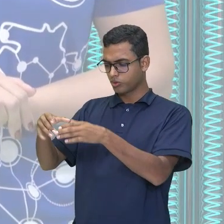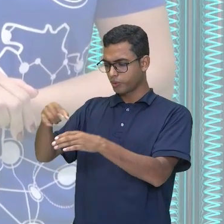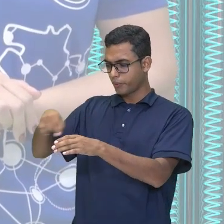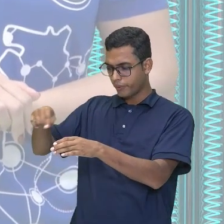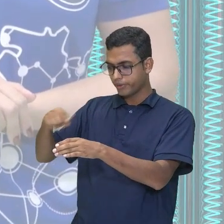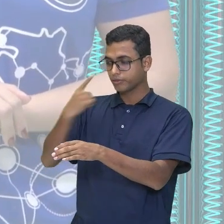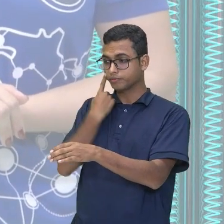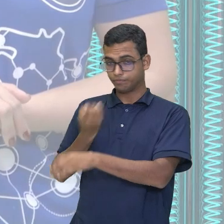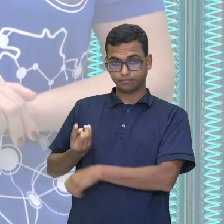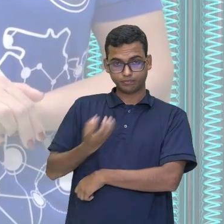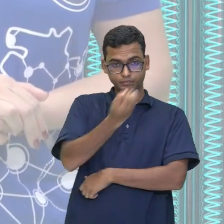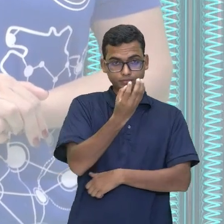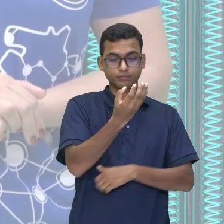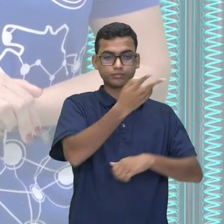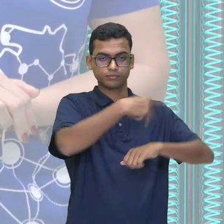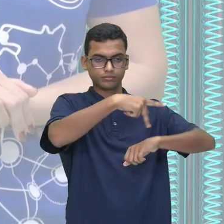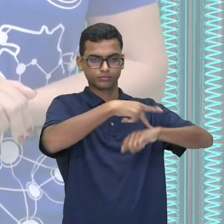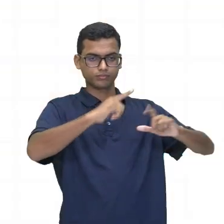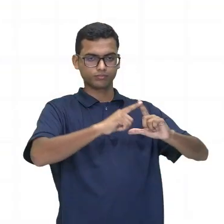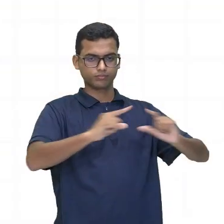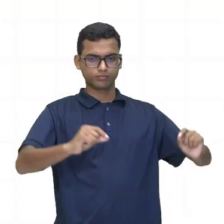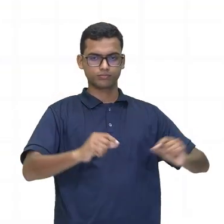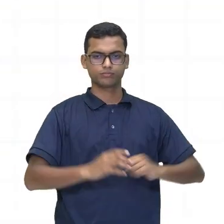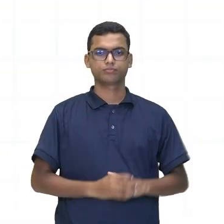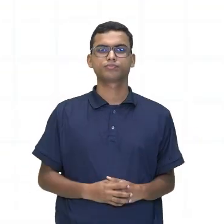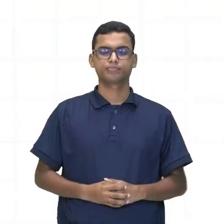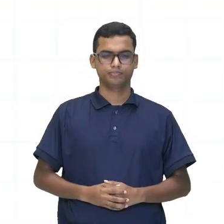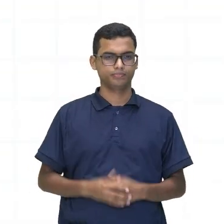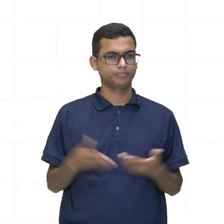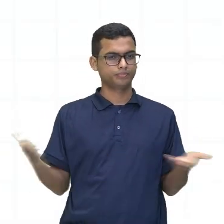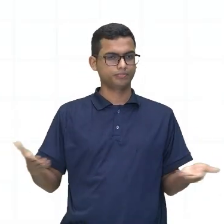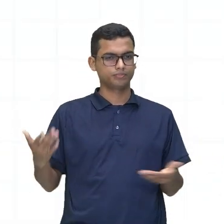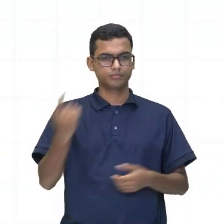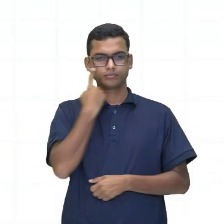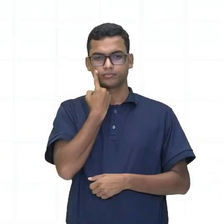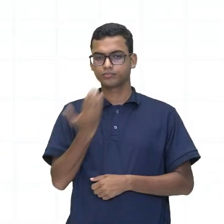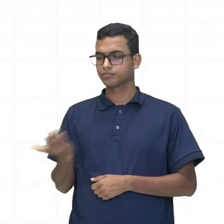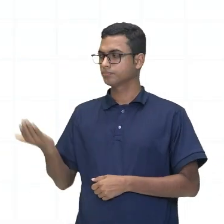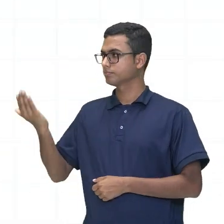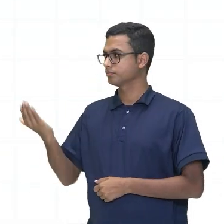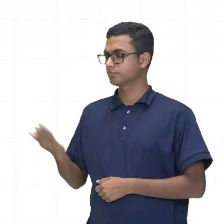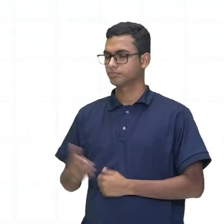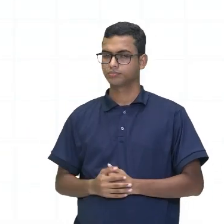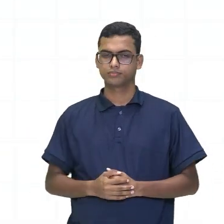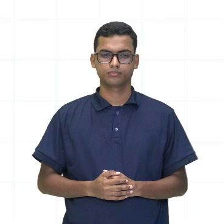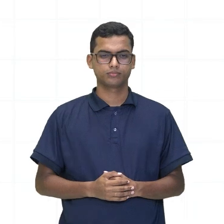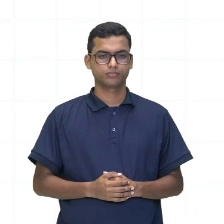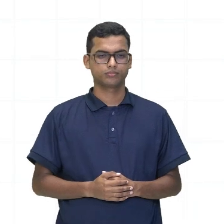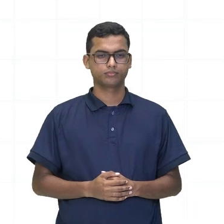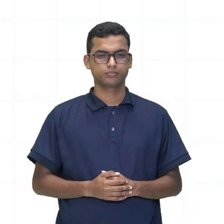interrogativo where. Acompanhem. Vejam.